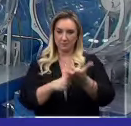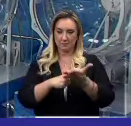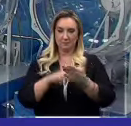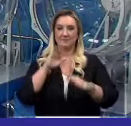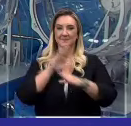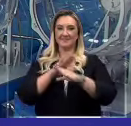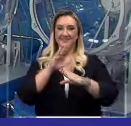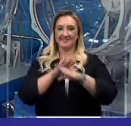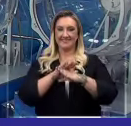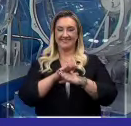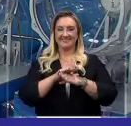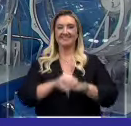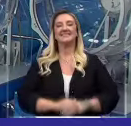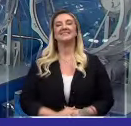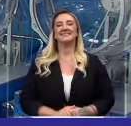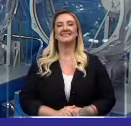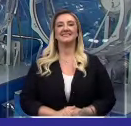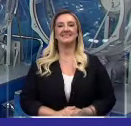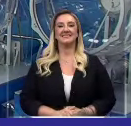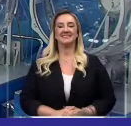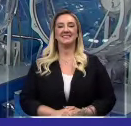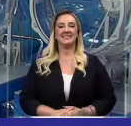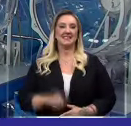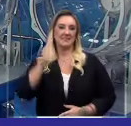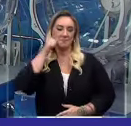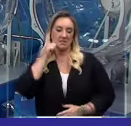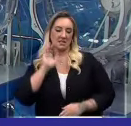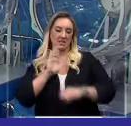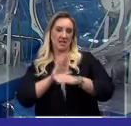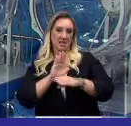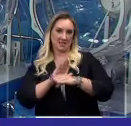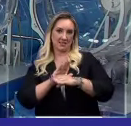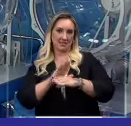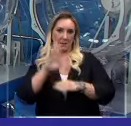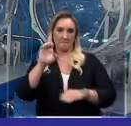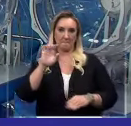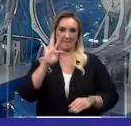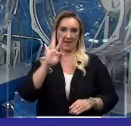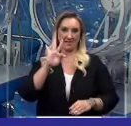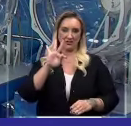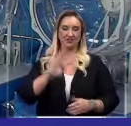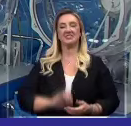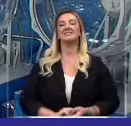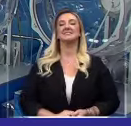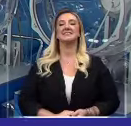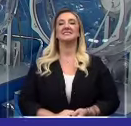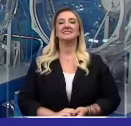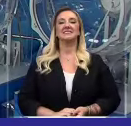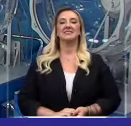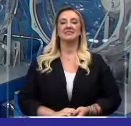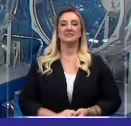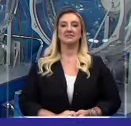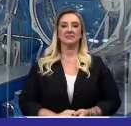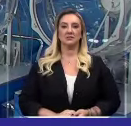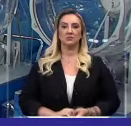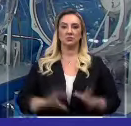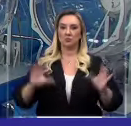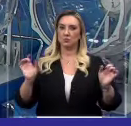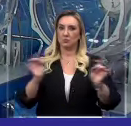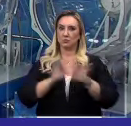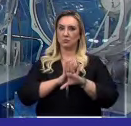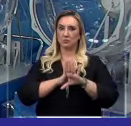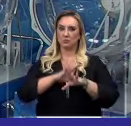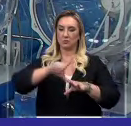com o auxílio da nossa garota da sorte, hoje, a Beth. Muito bem, tudo pronto para o sorteio da Quina. Concurso